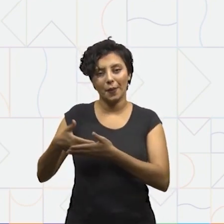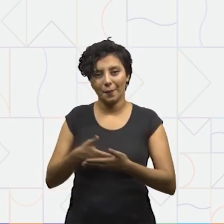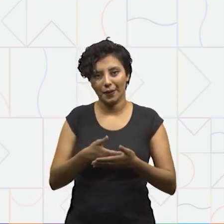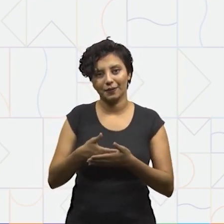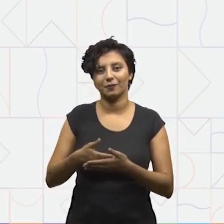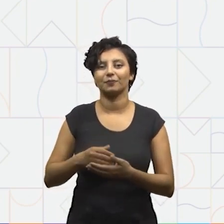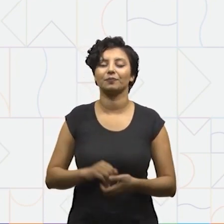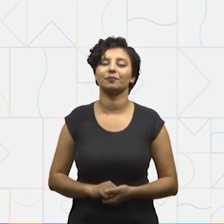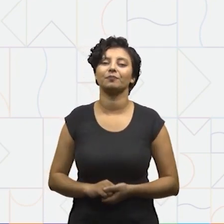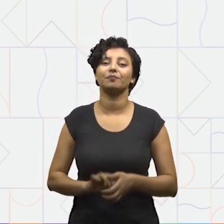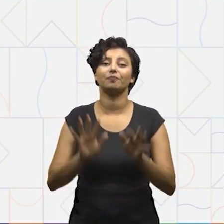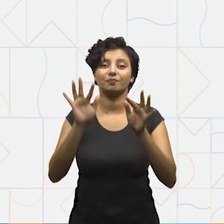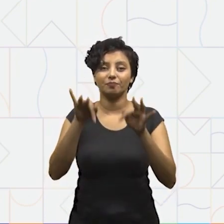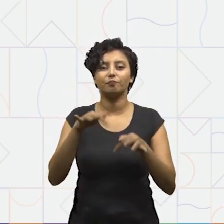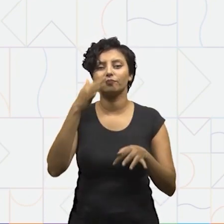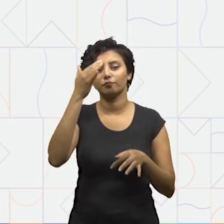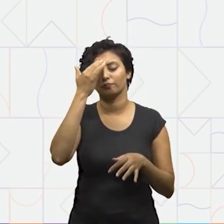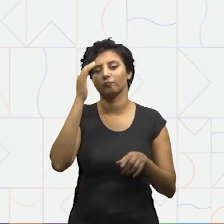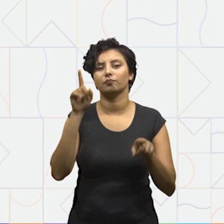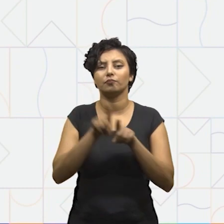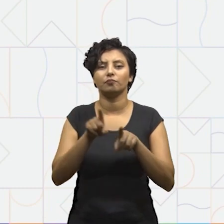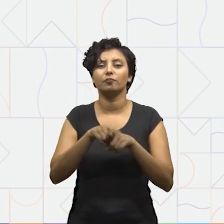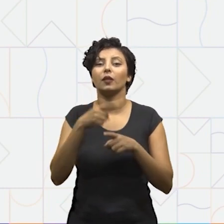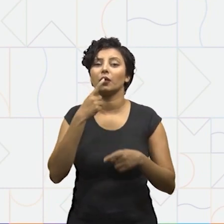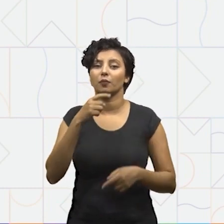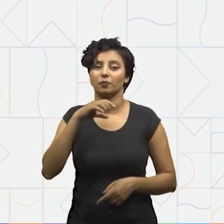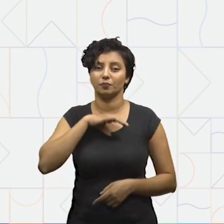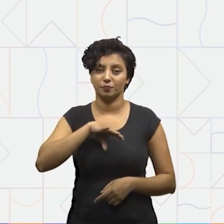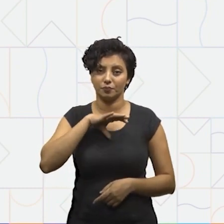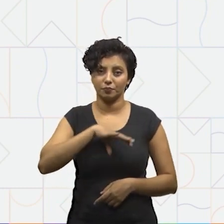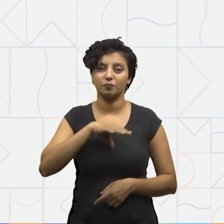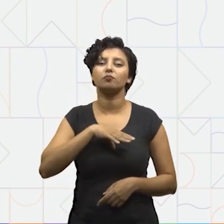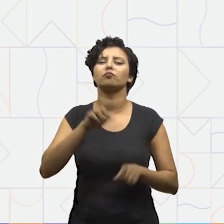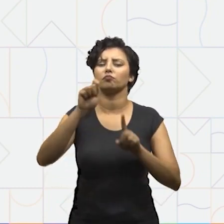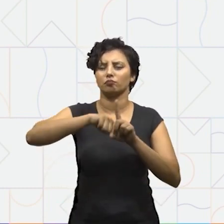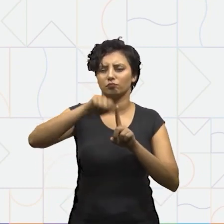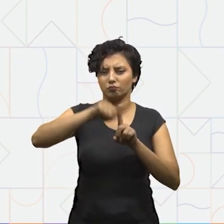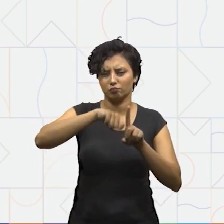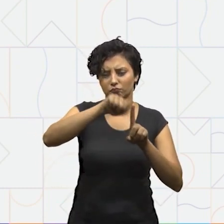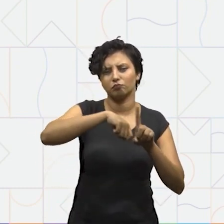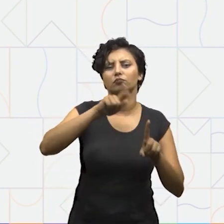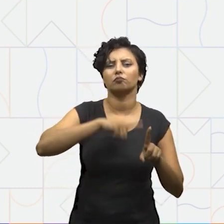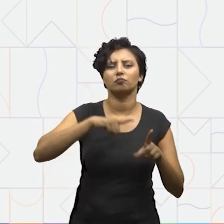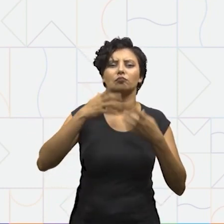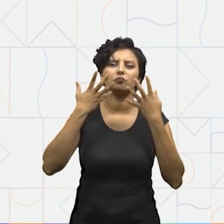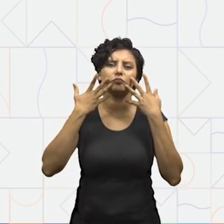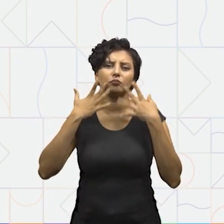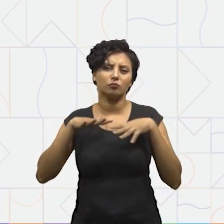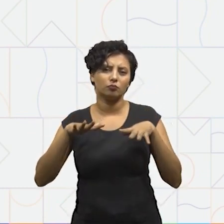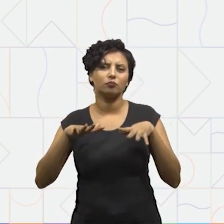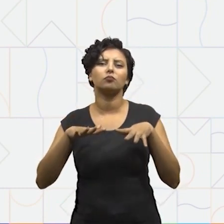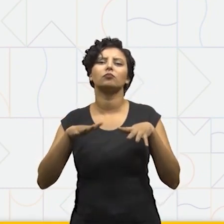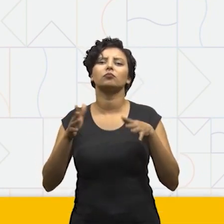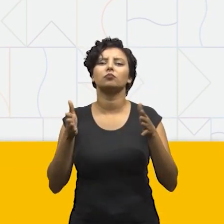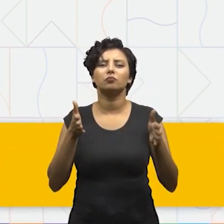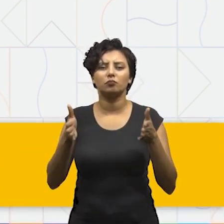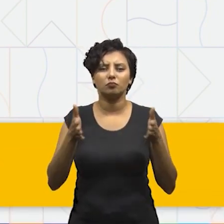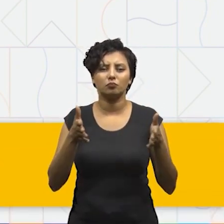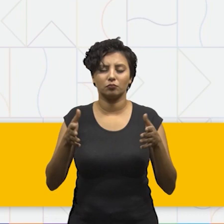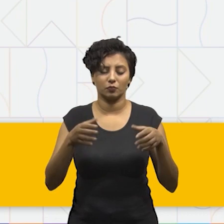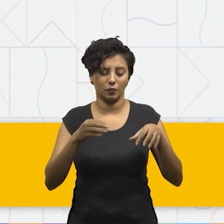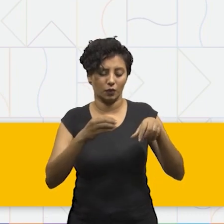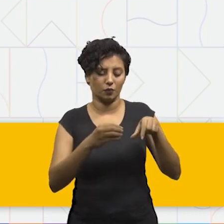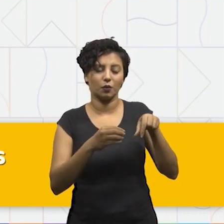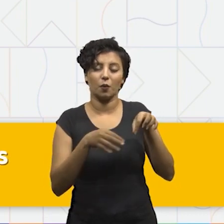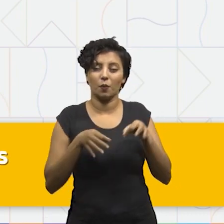bebezinho. Por fim, compreendemos que a menstruação é um processo mensal, natural, no qual parte